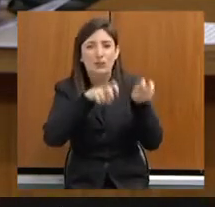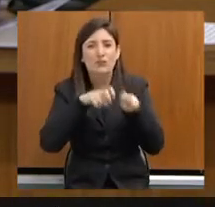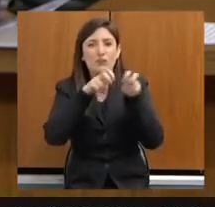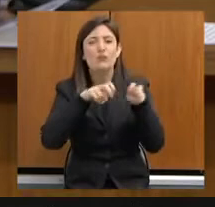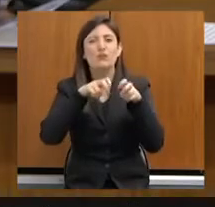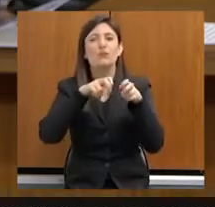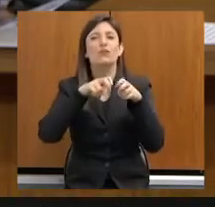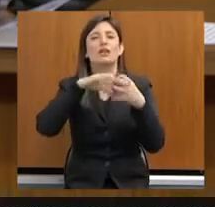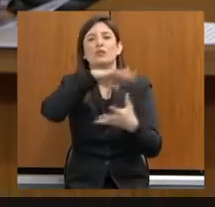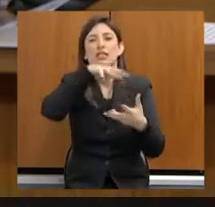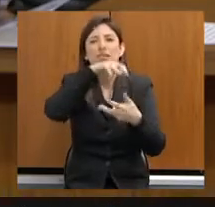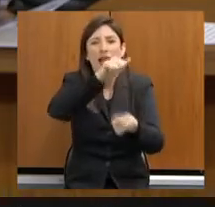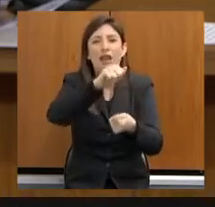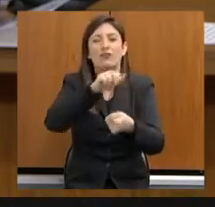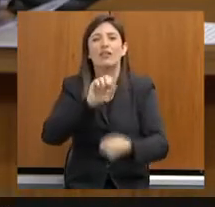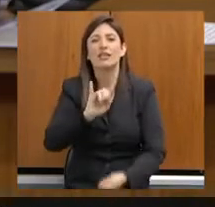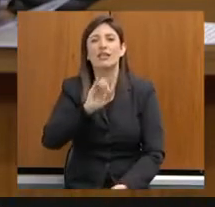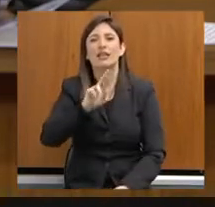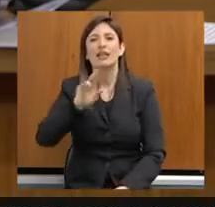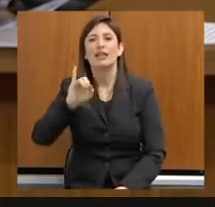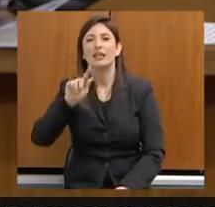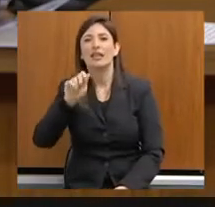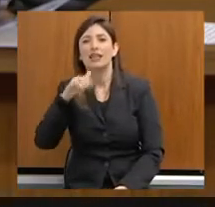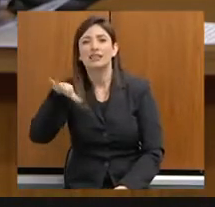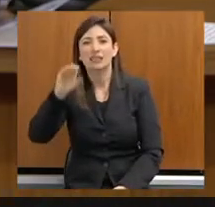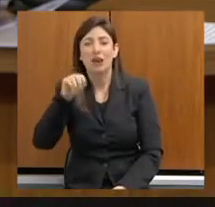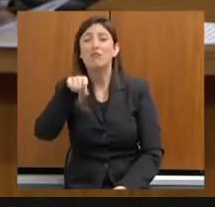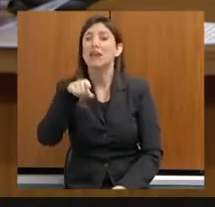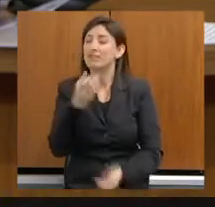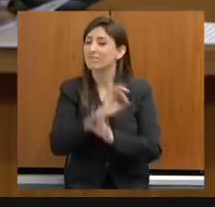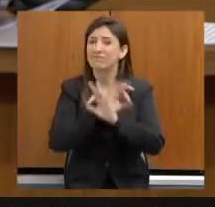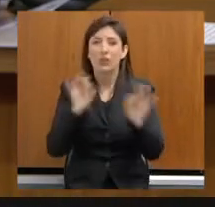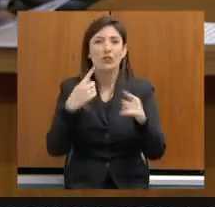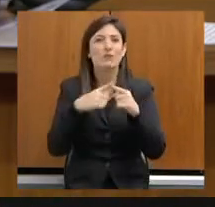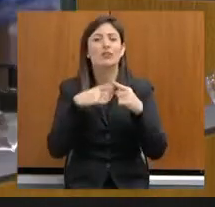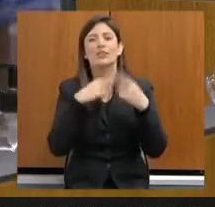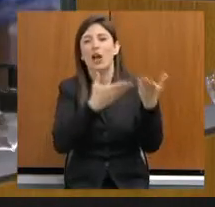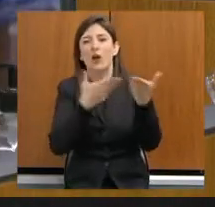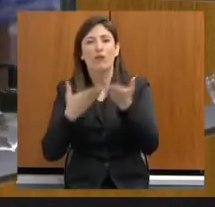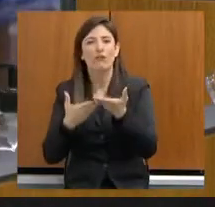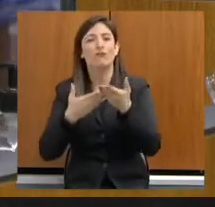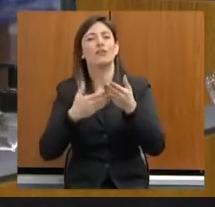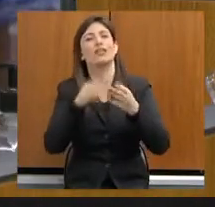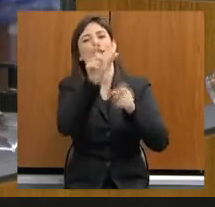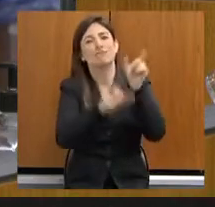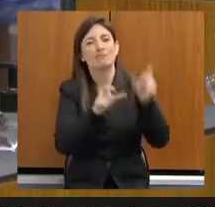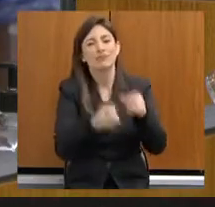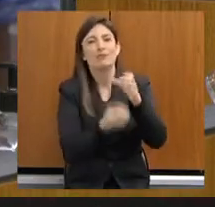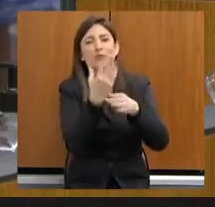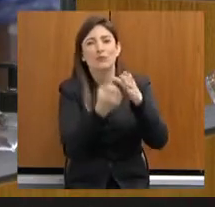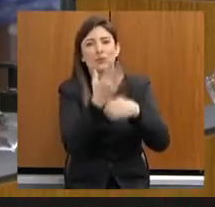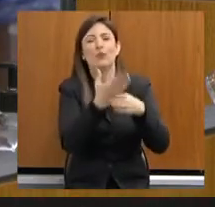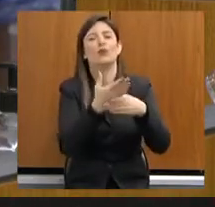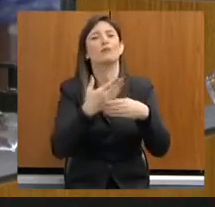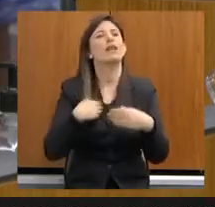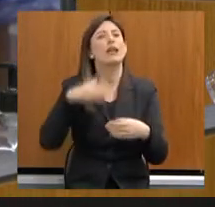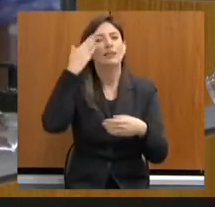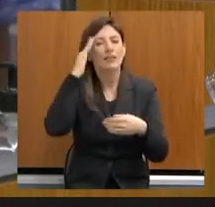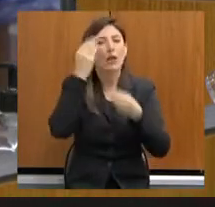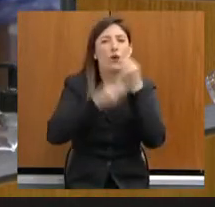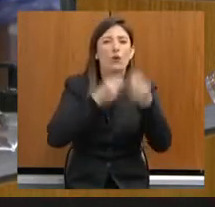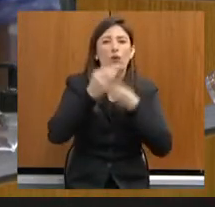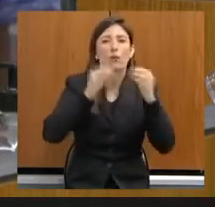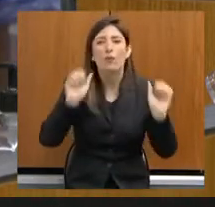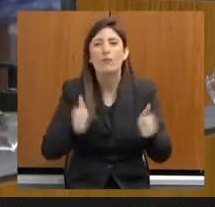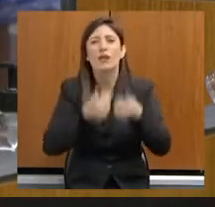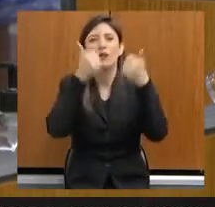que tá muito atuante trazendo muitos produtores para essa discussão de como melhorar os processos de recuperação